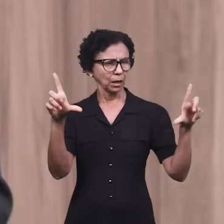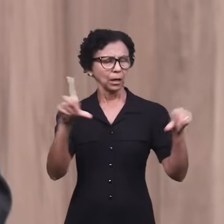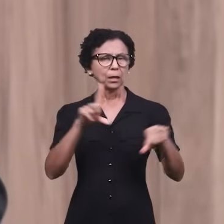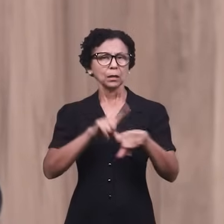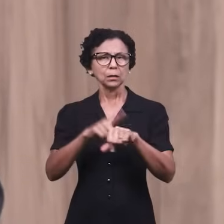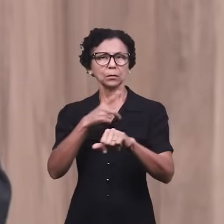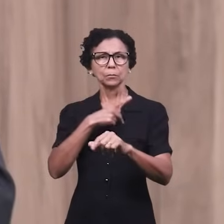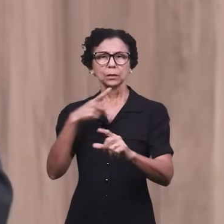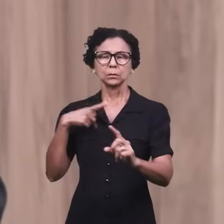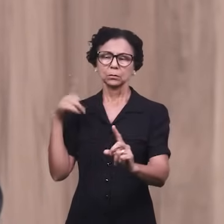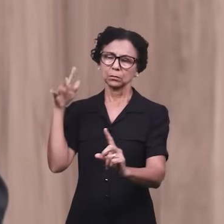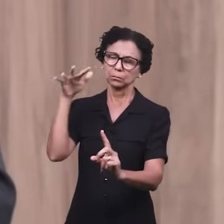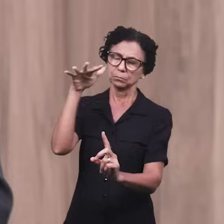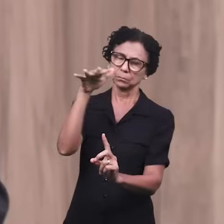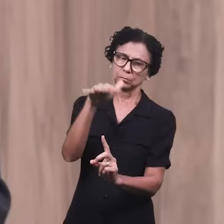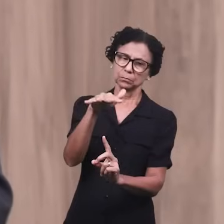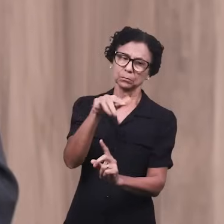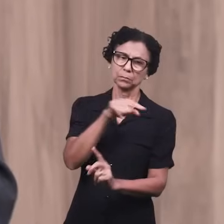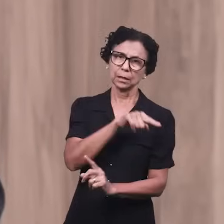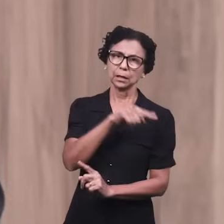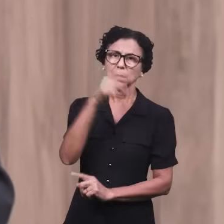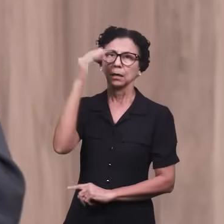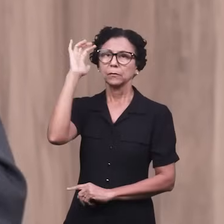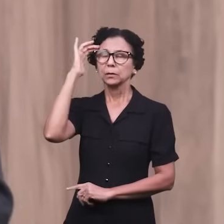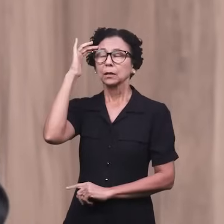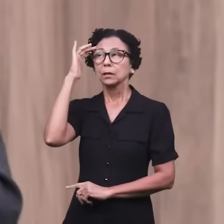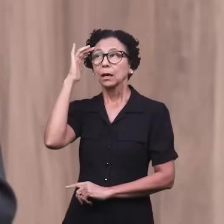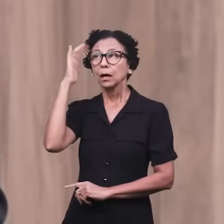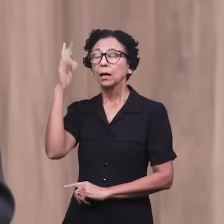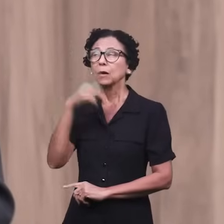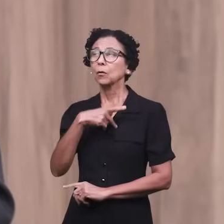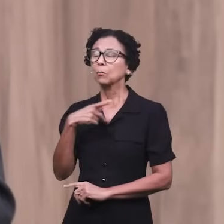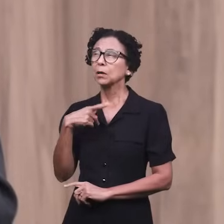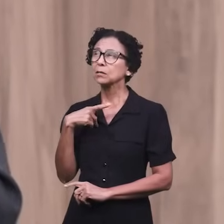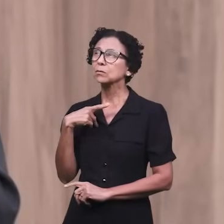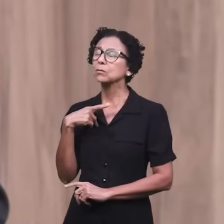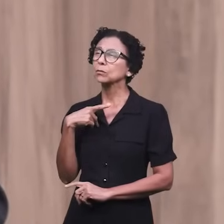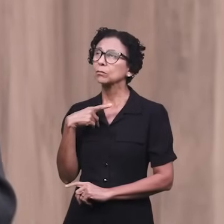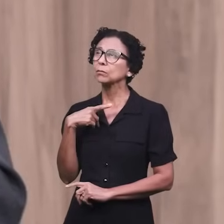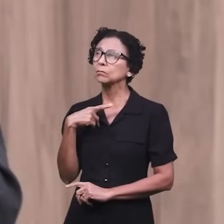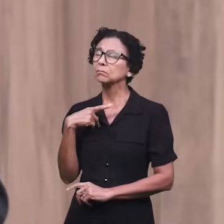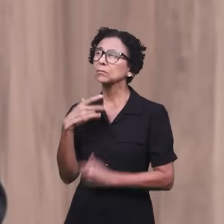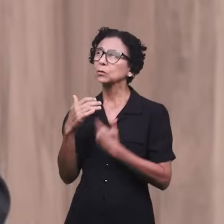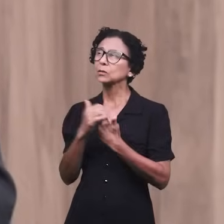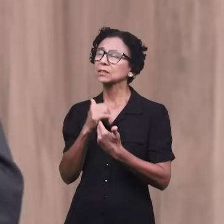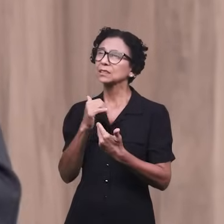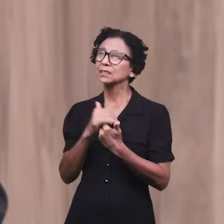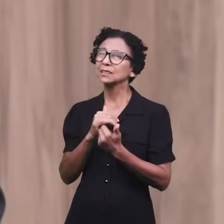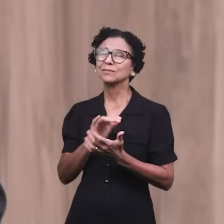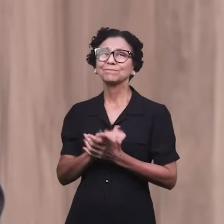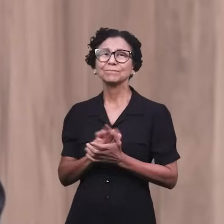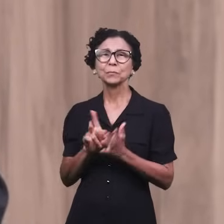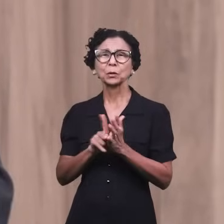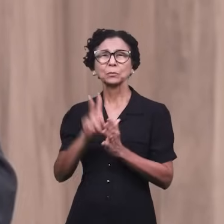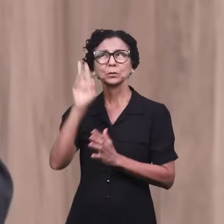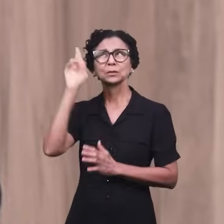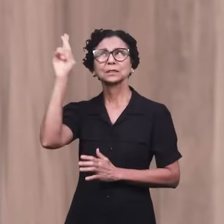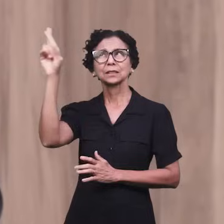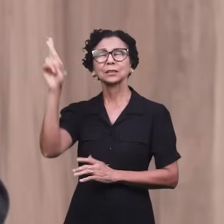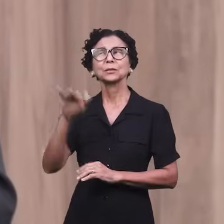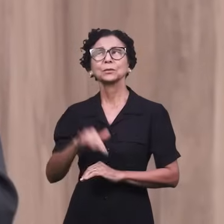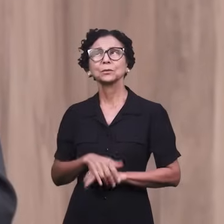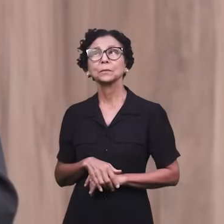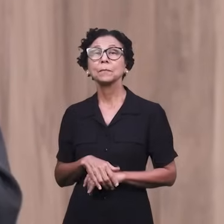orientação que o pastor lhe deu veio da parte do Senhor e ela glorificará por lhe